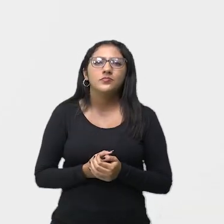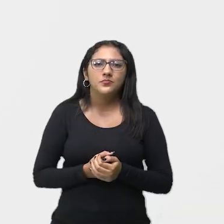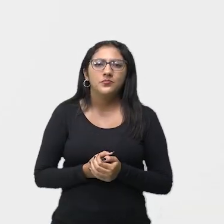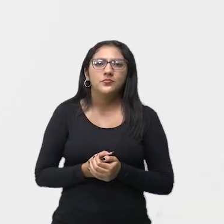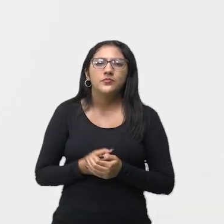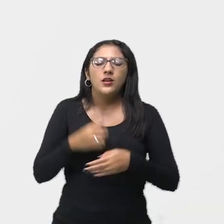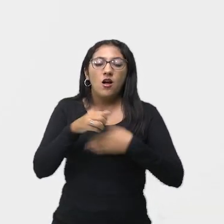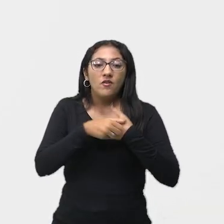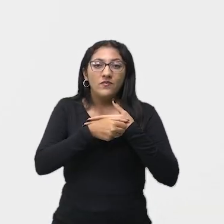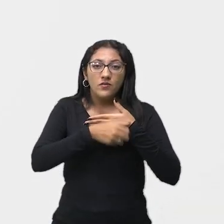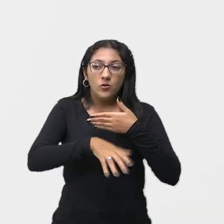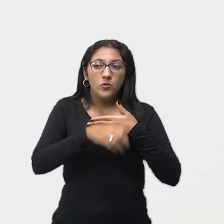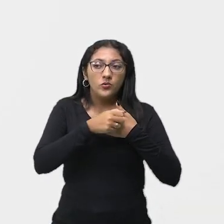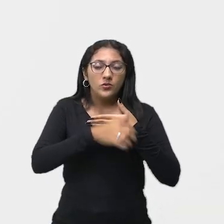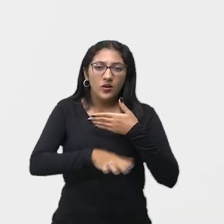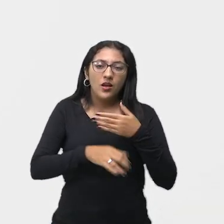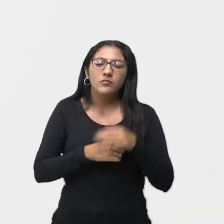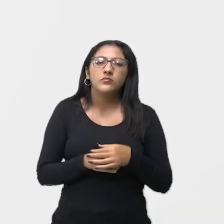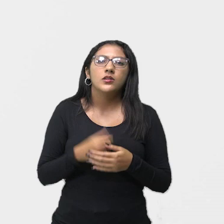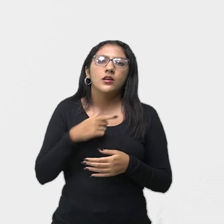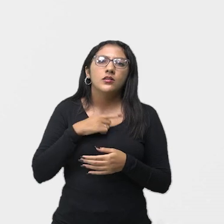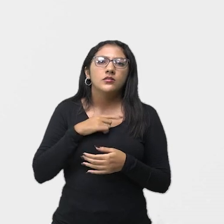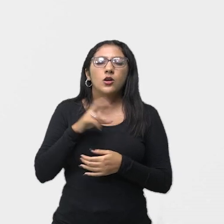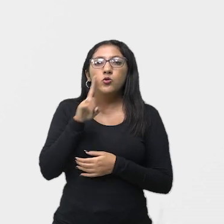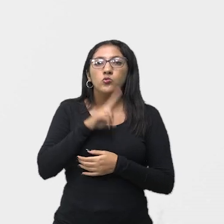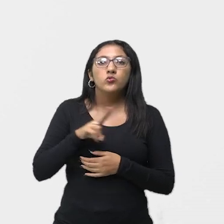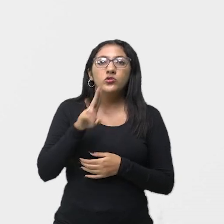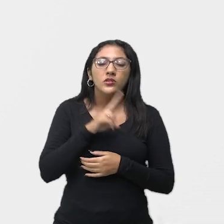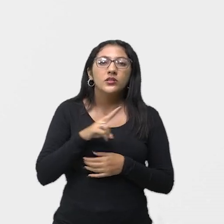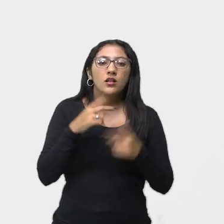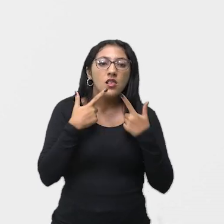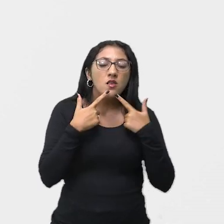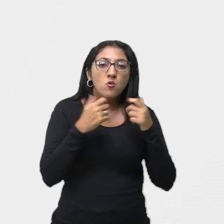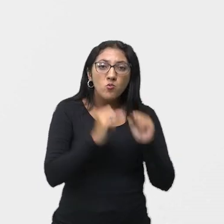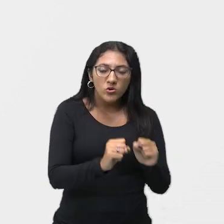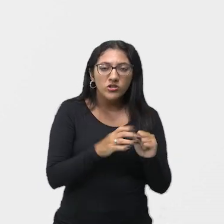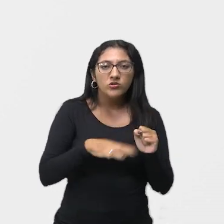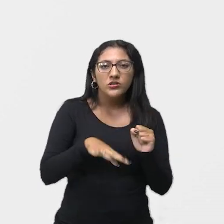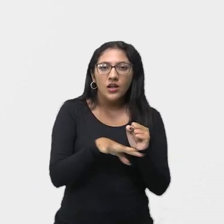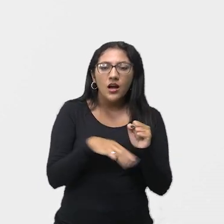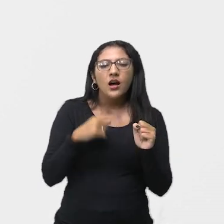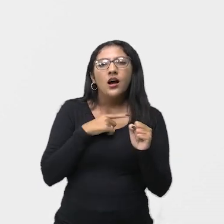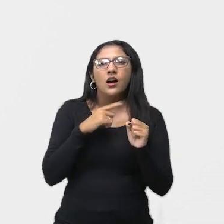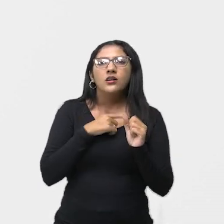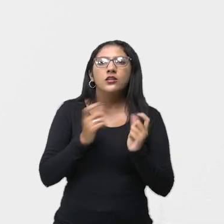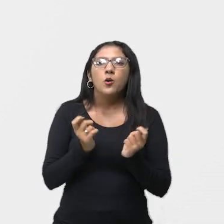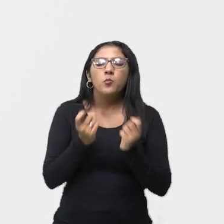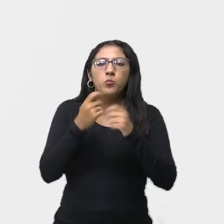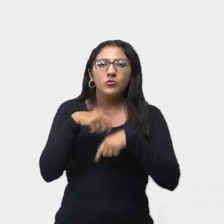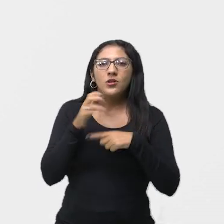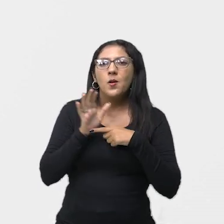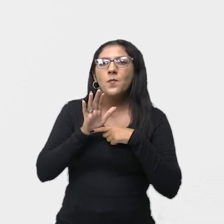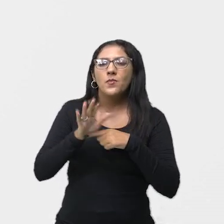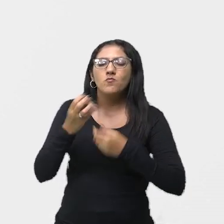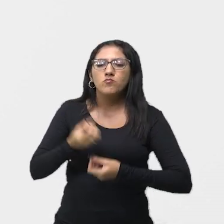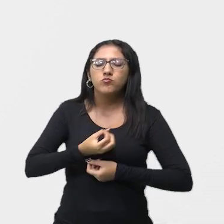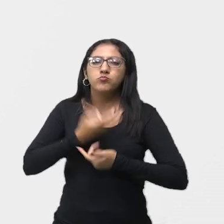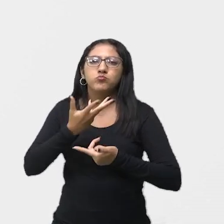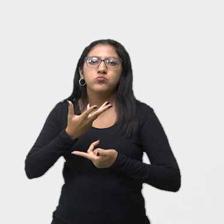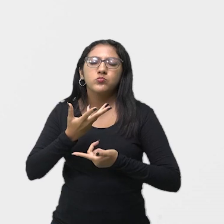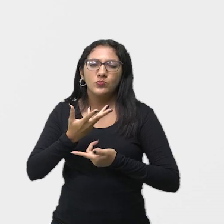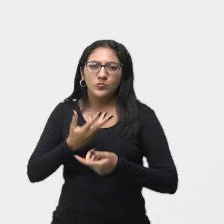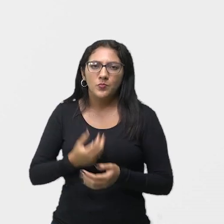as figuras de linguagem são, portanto, recursos linguísticos empregados para tornar a mensagem mais